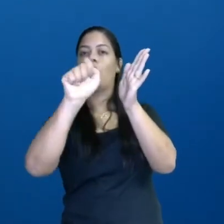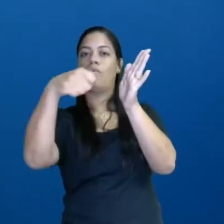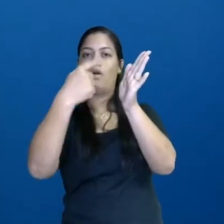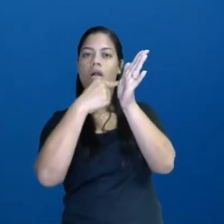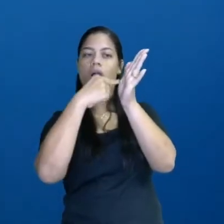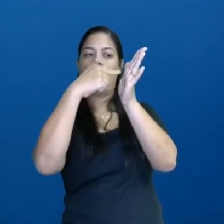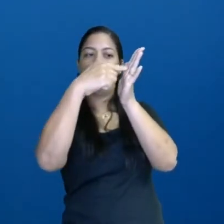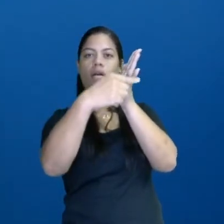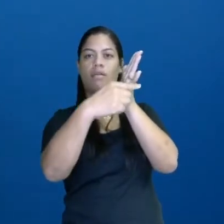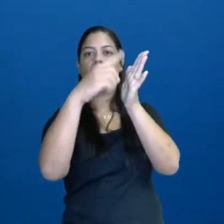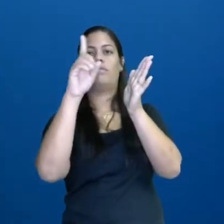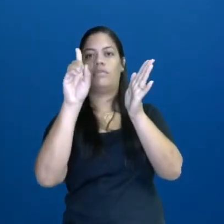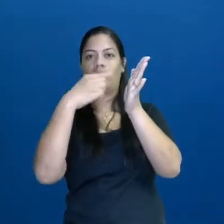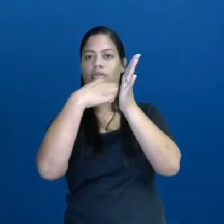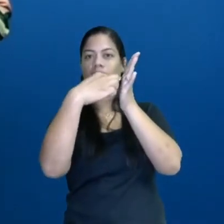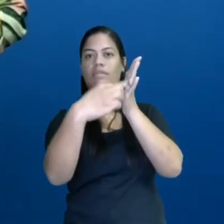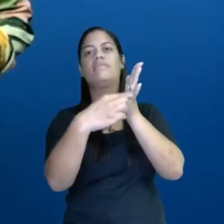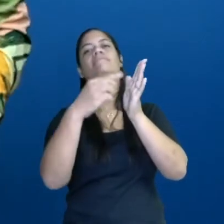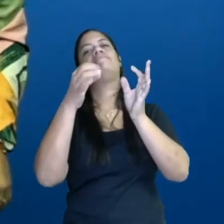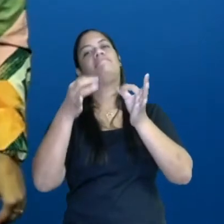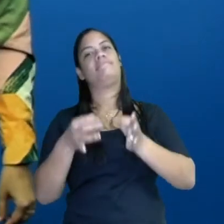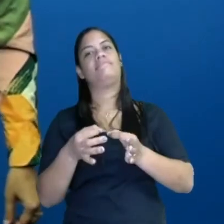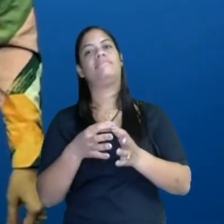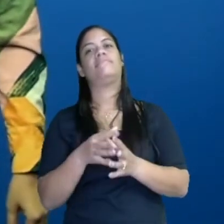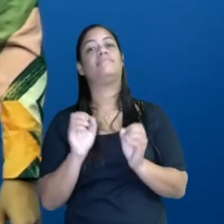diagonal, ok?